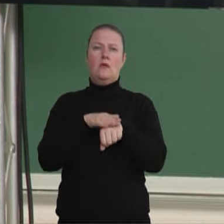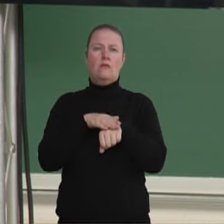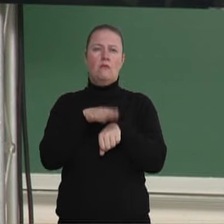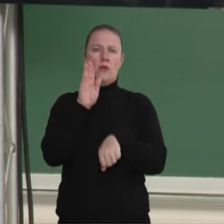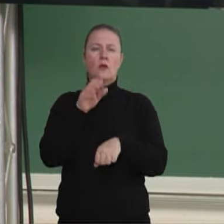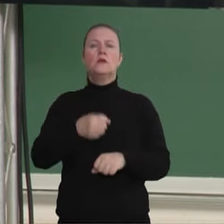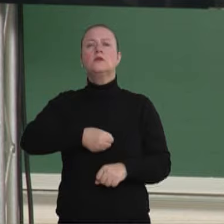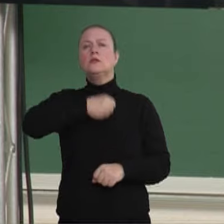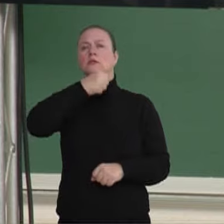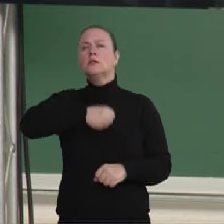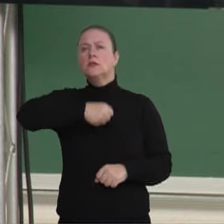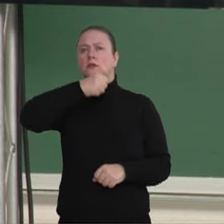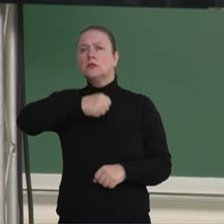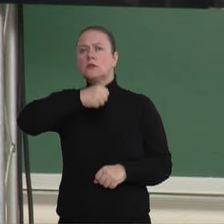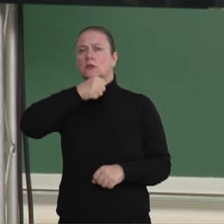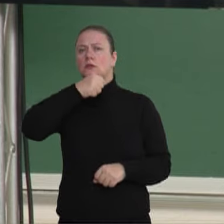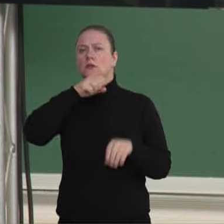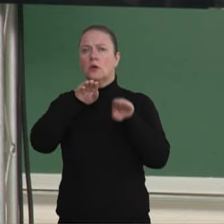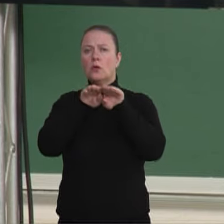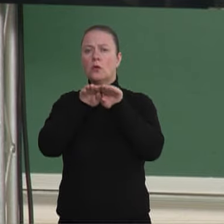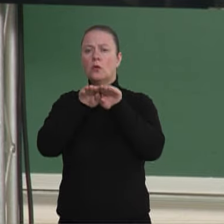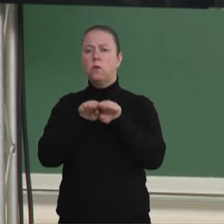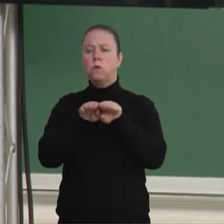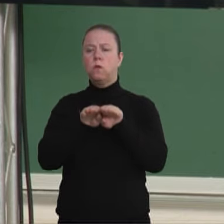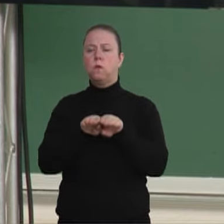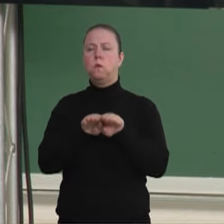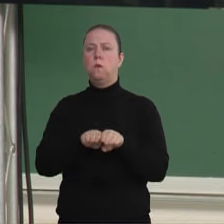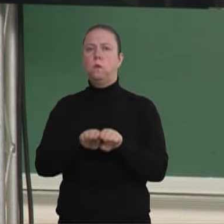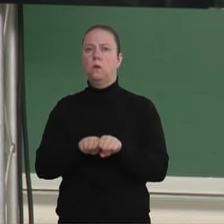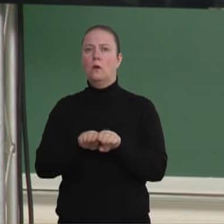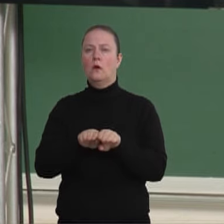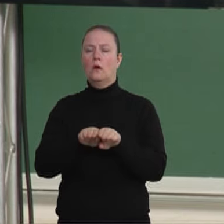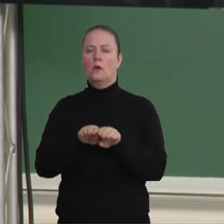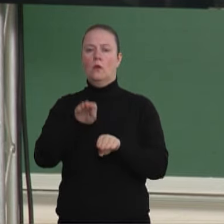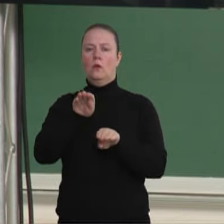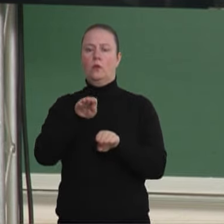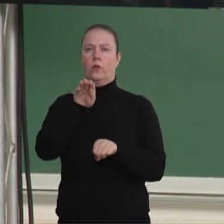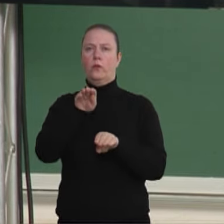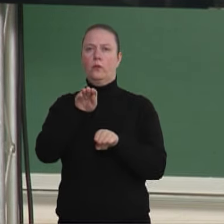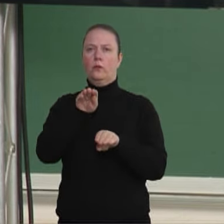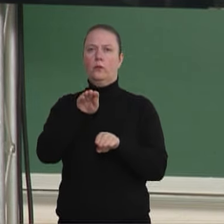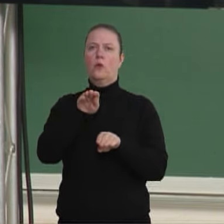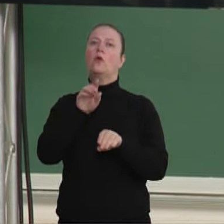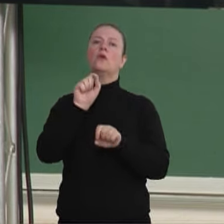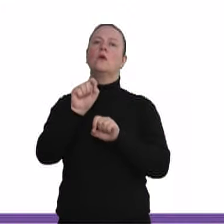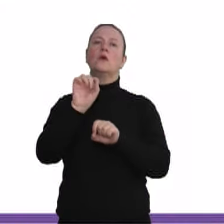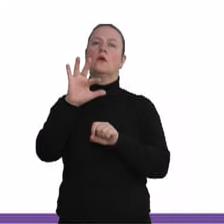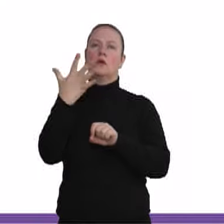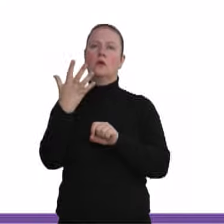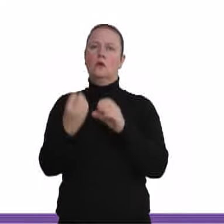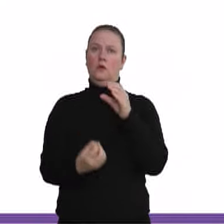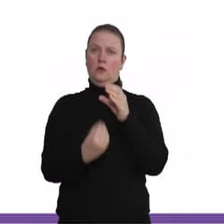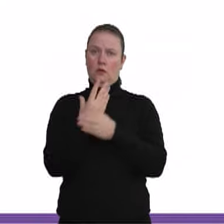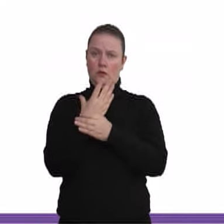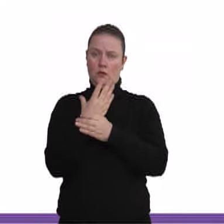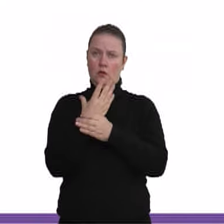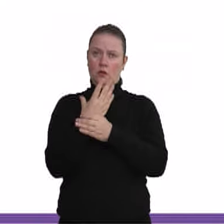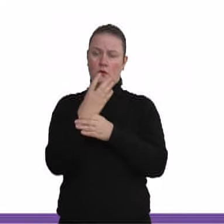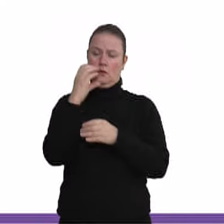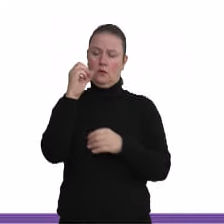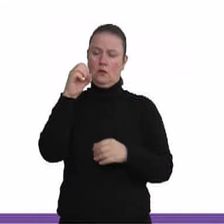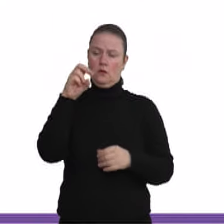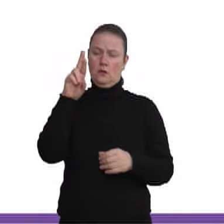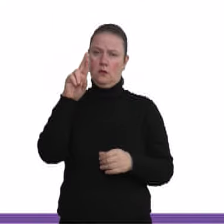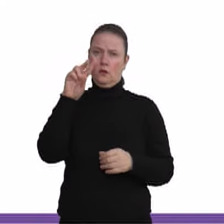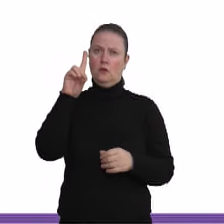mais densa e mais pesada vai para baixo e empurra a outra para cima. Nasce assim a Cordilheira dos Andes, na América do Sul, e nasce